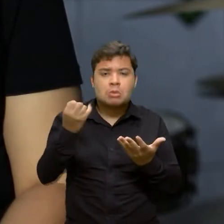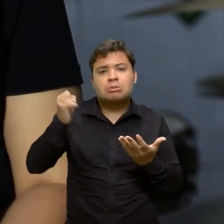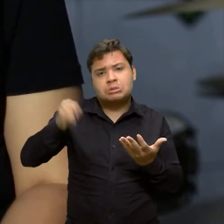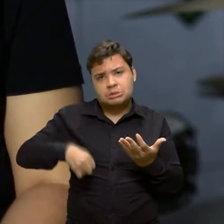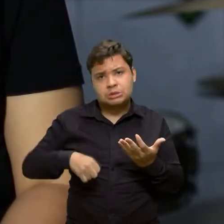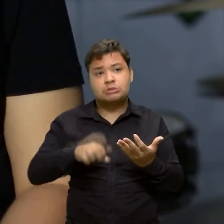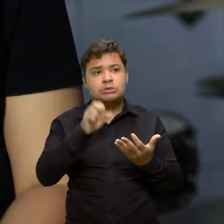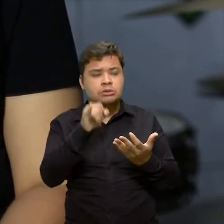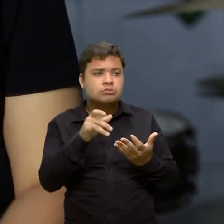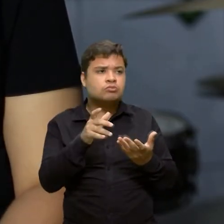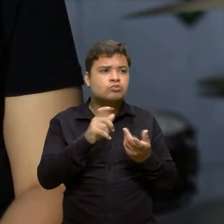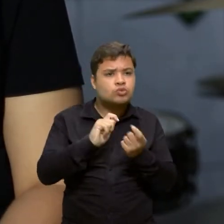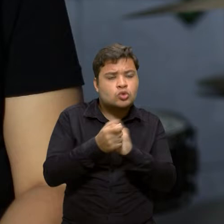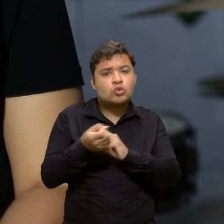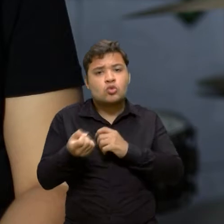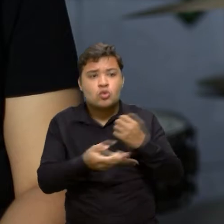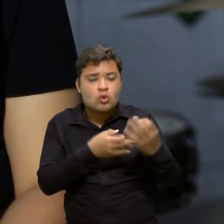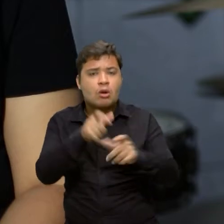vão aceitar bem